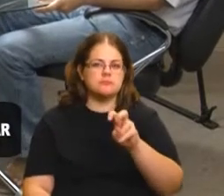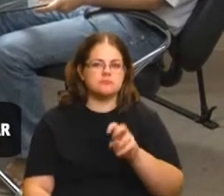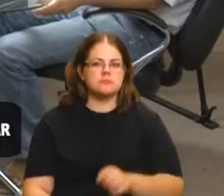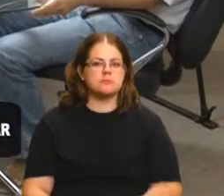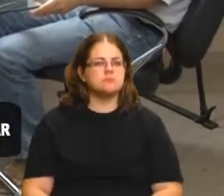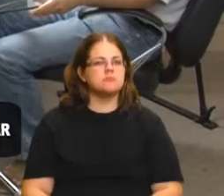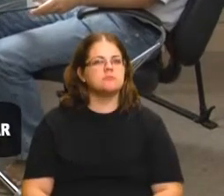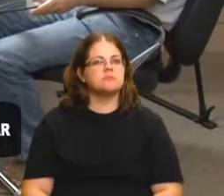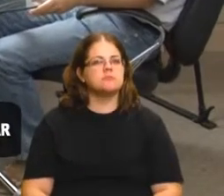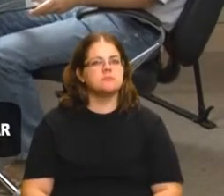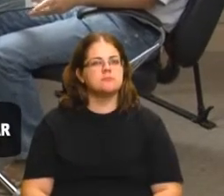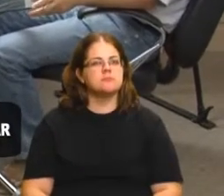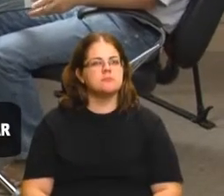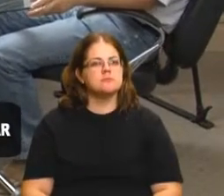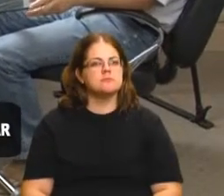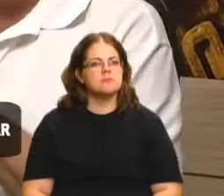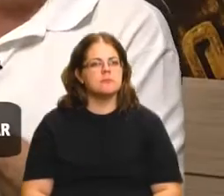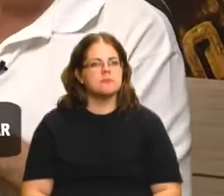essa...